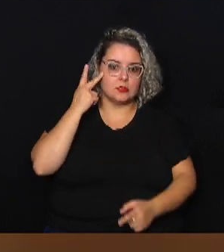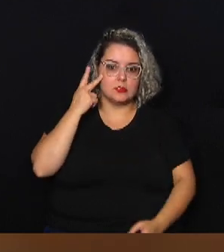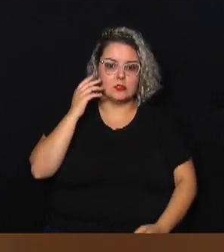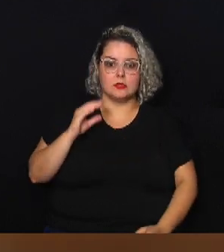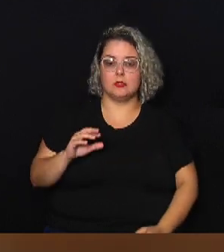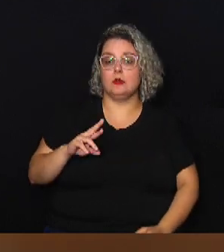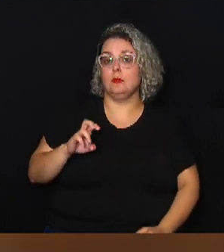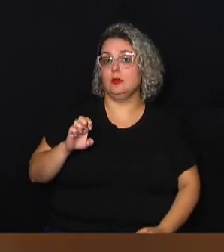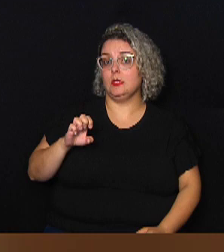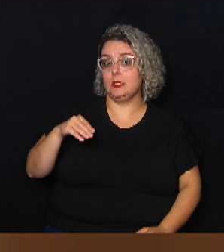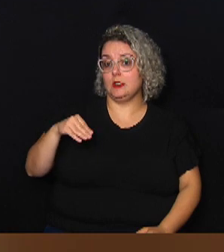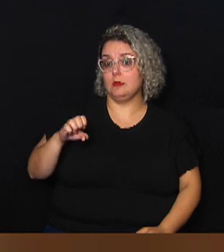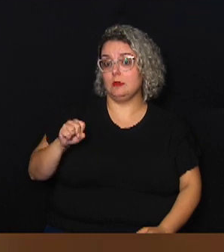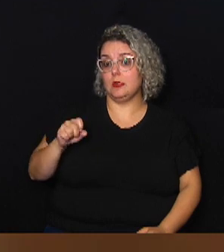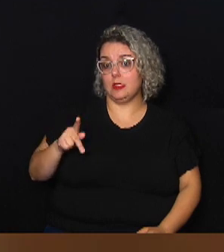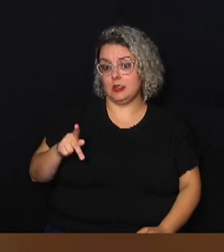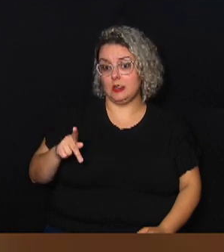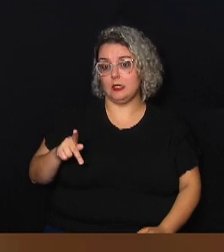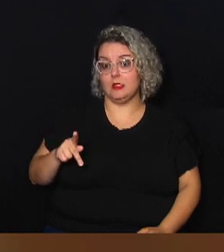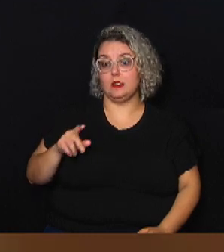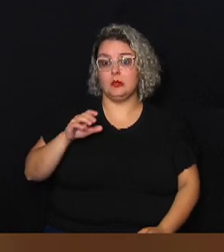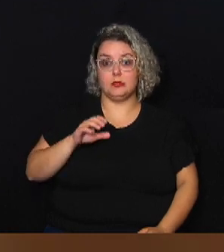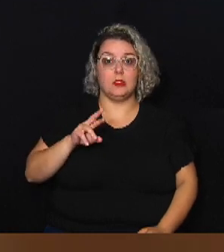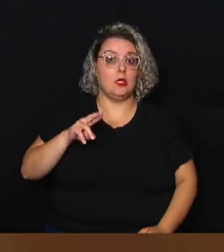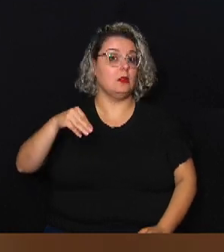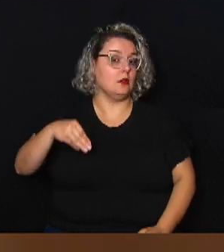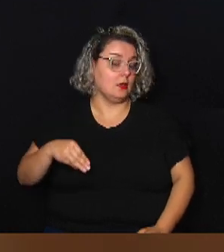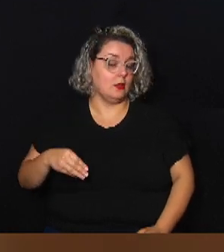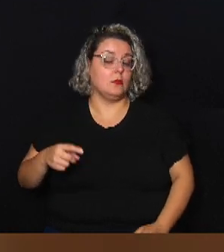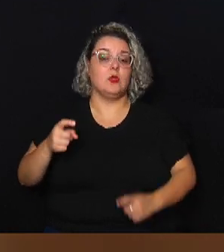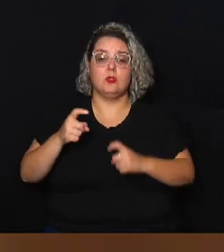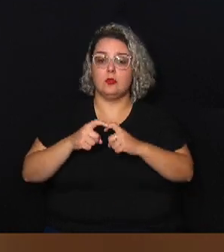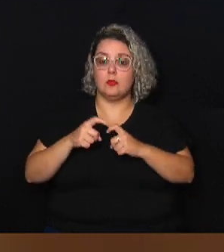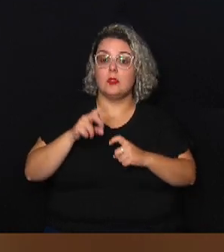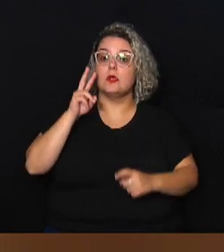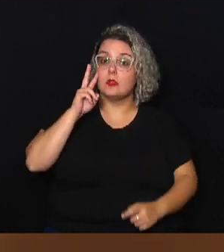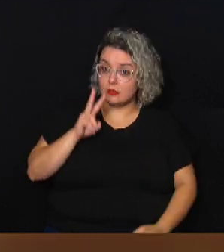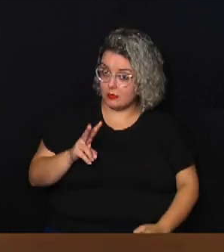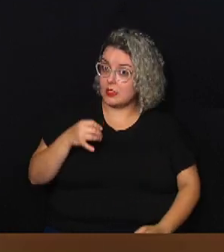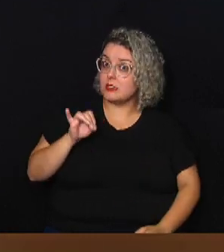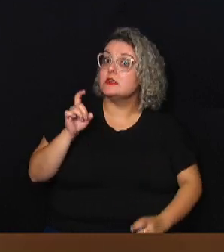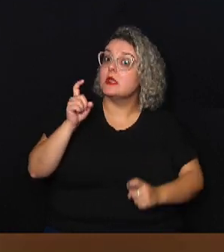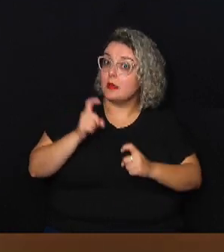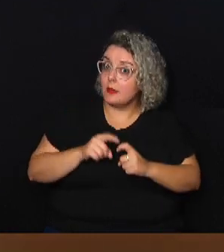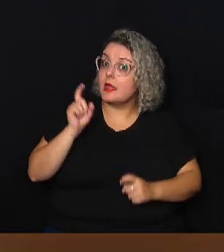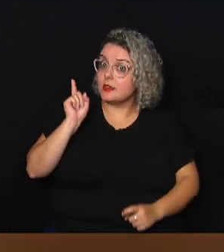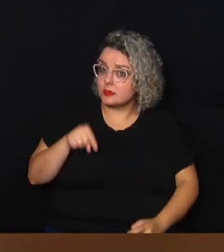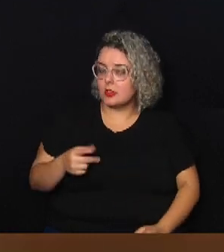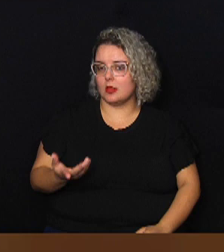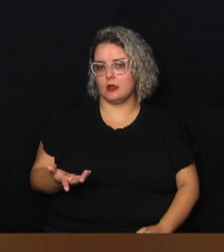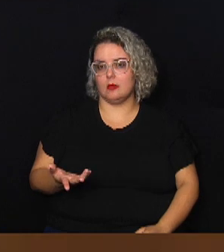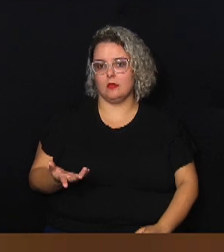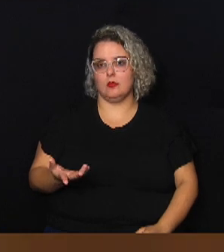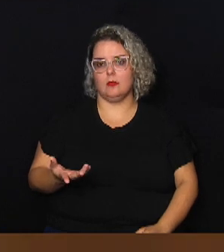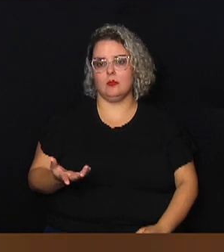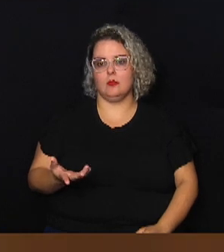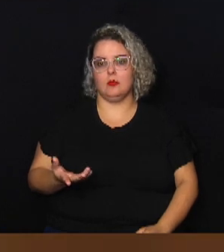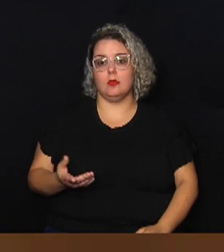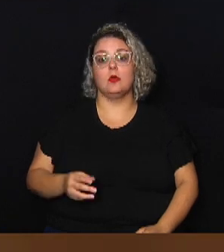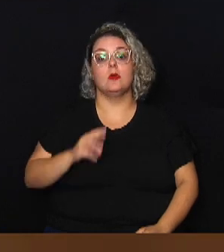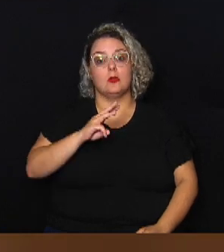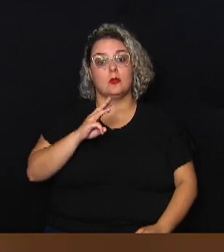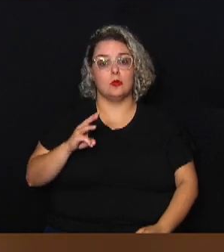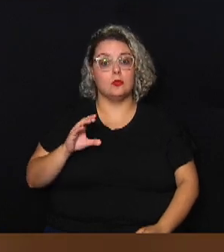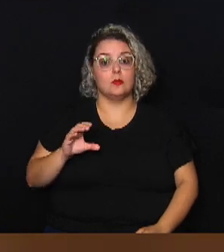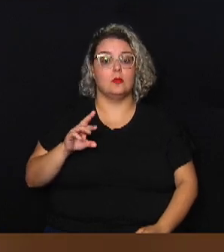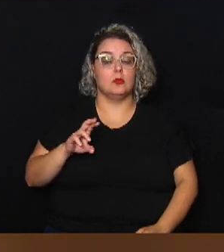CREMESP, você pode colocar o CRM do médico e ver se ele é médico. E no mesmo site do CREMESP, você